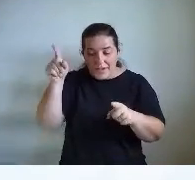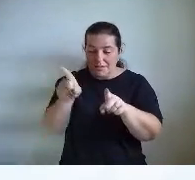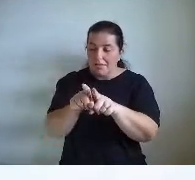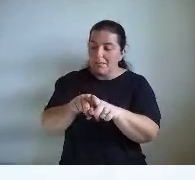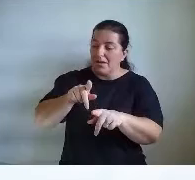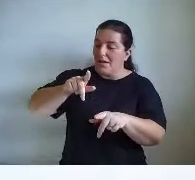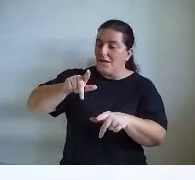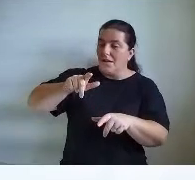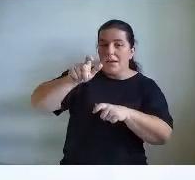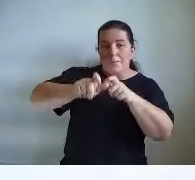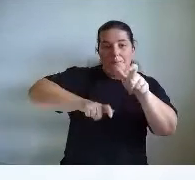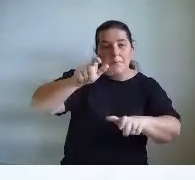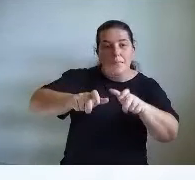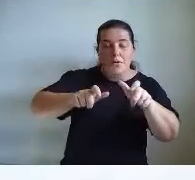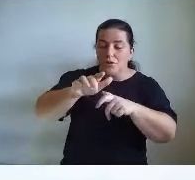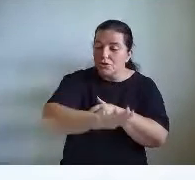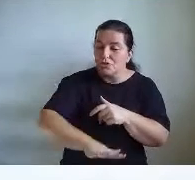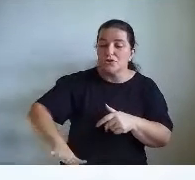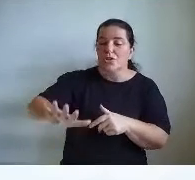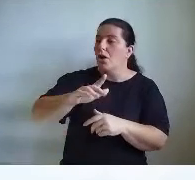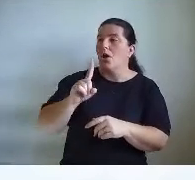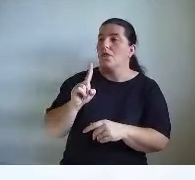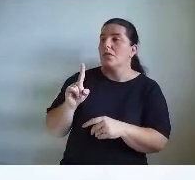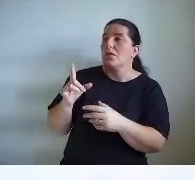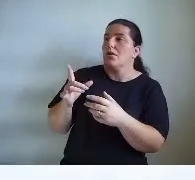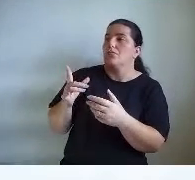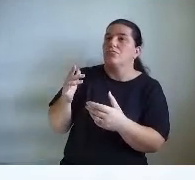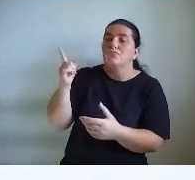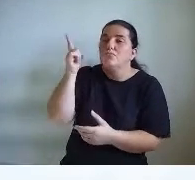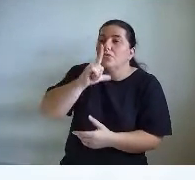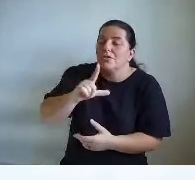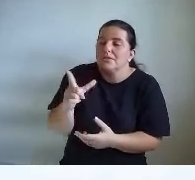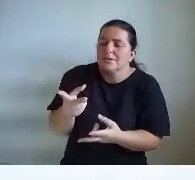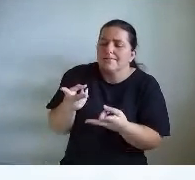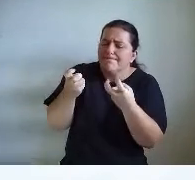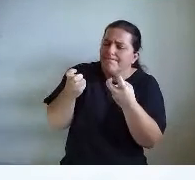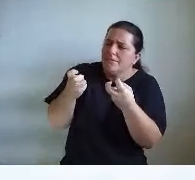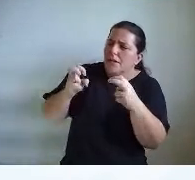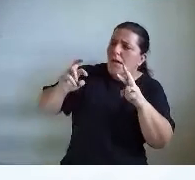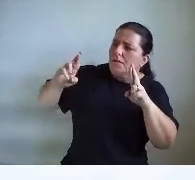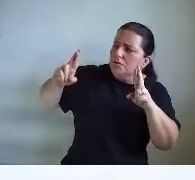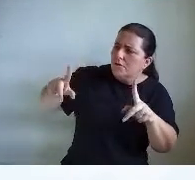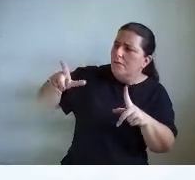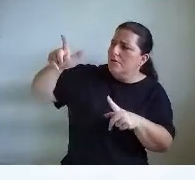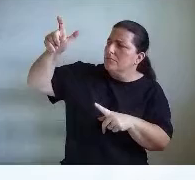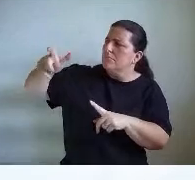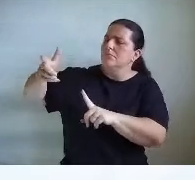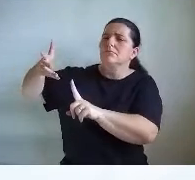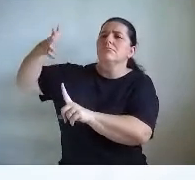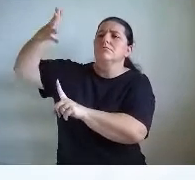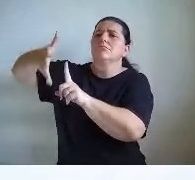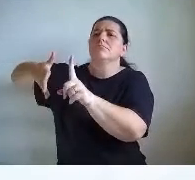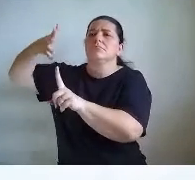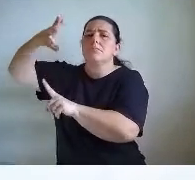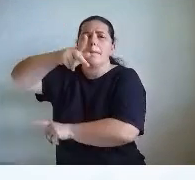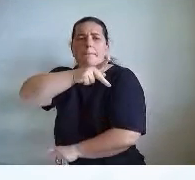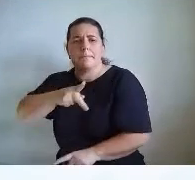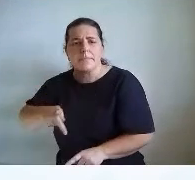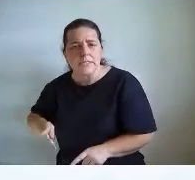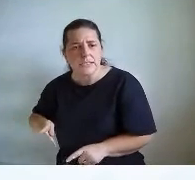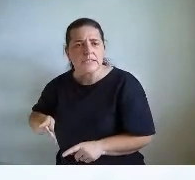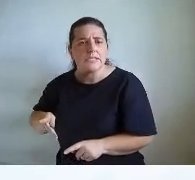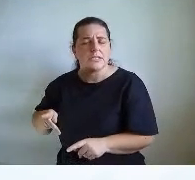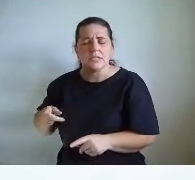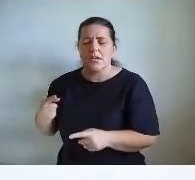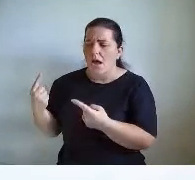é ignorante, que não consegue fazer a distinção, né, do que ele está dizendo não é verdade, ele está